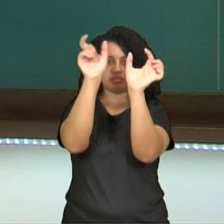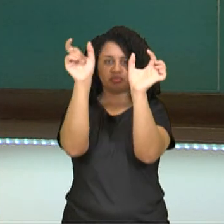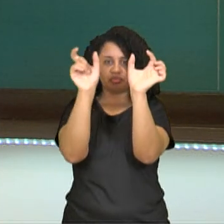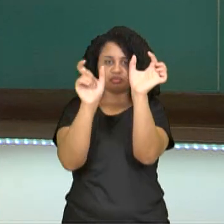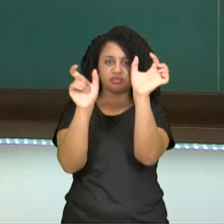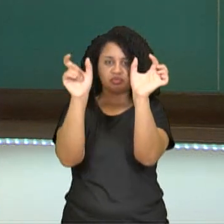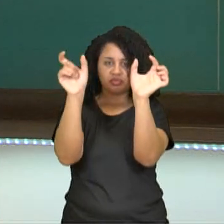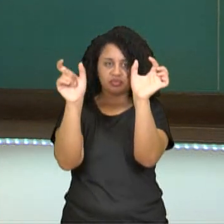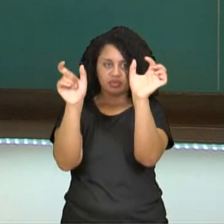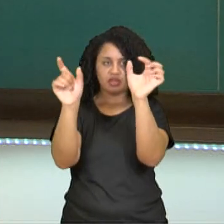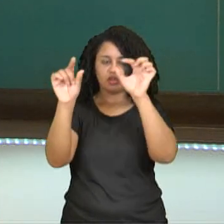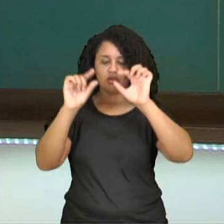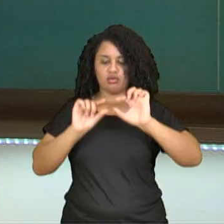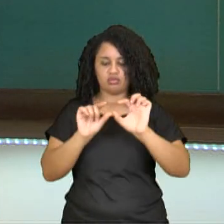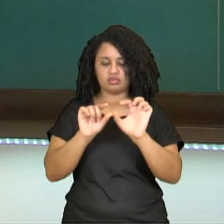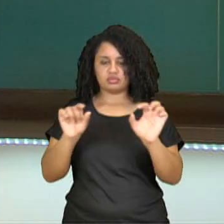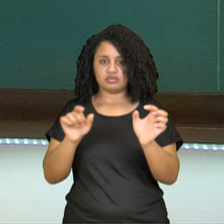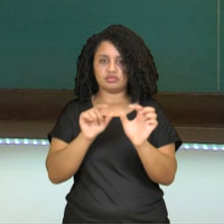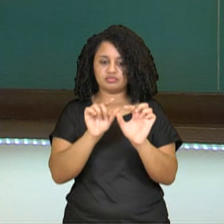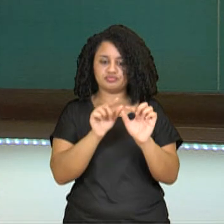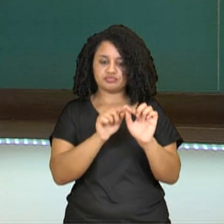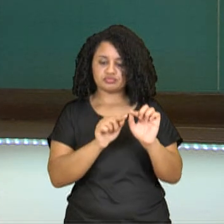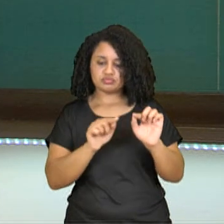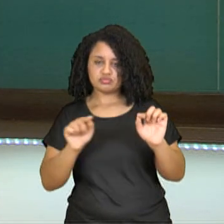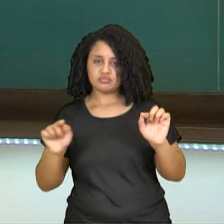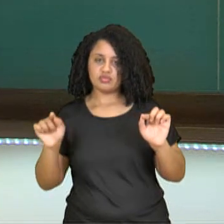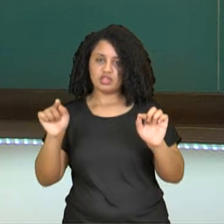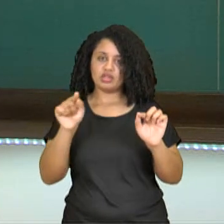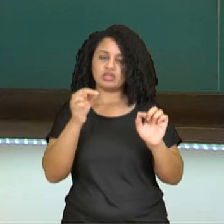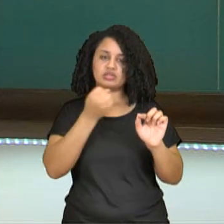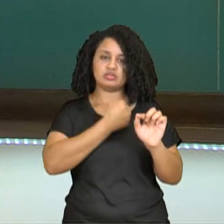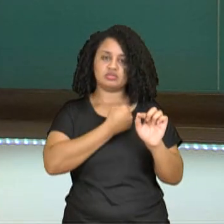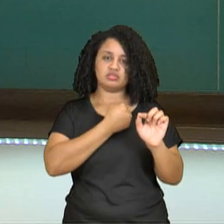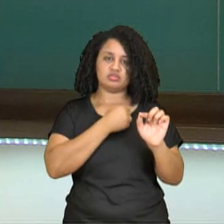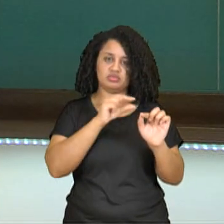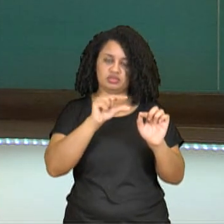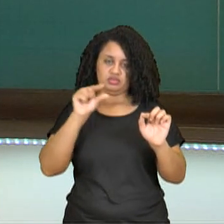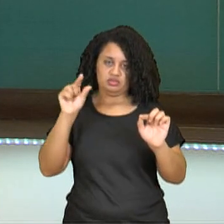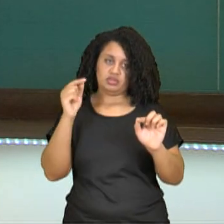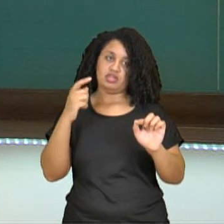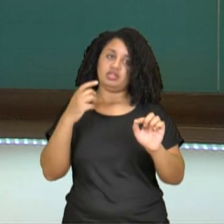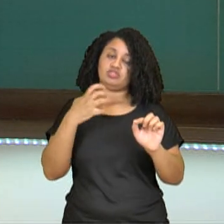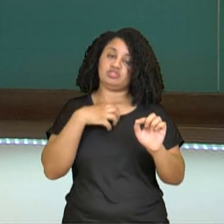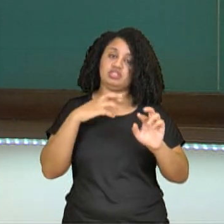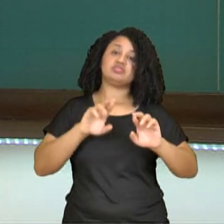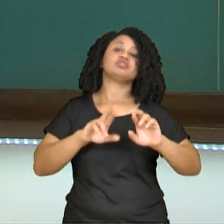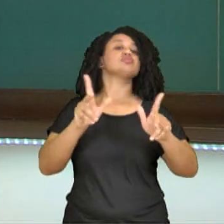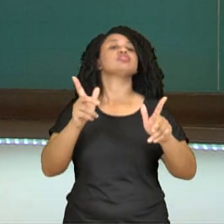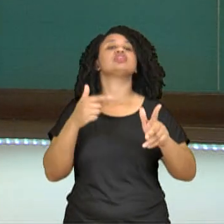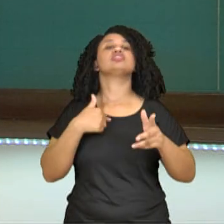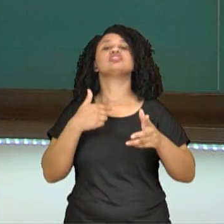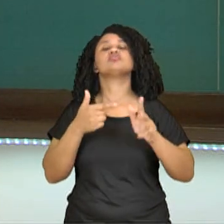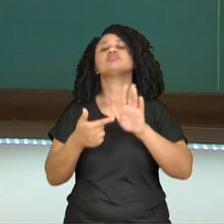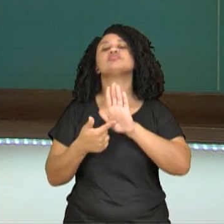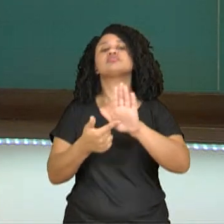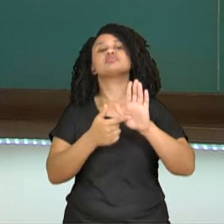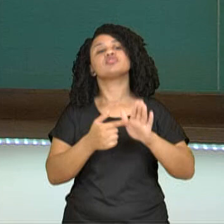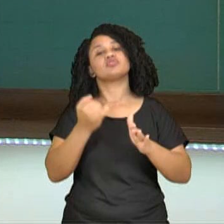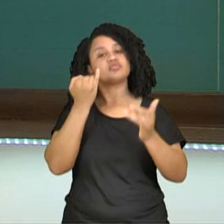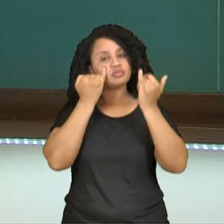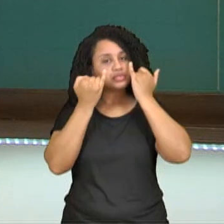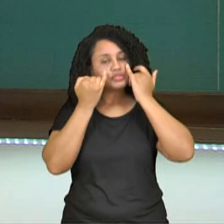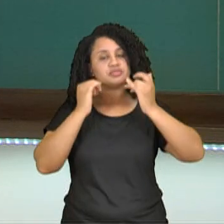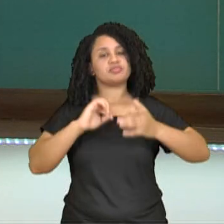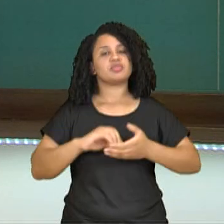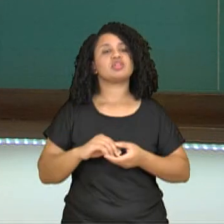São formas diferentes de mostrar para nós a mesma informação. Como que a gente utiliza